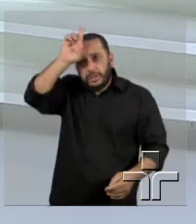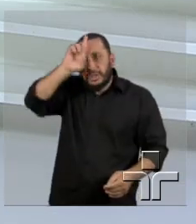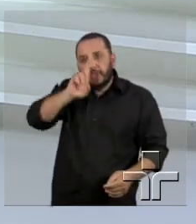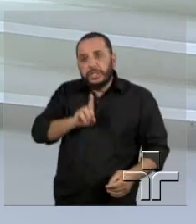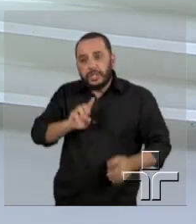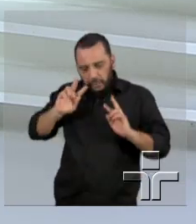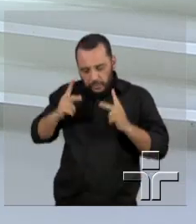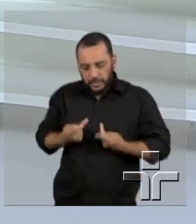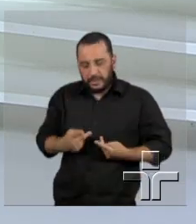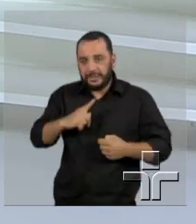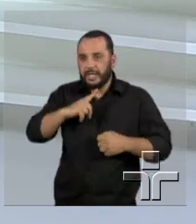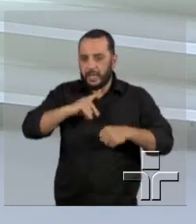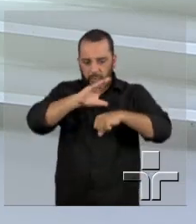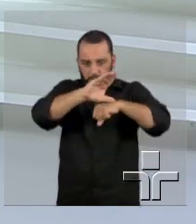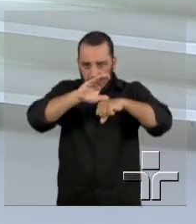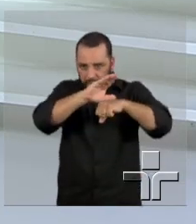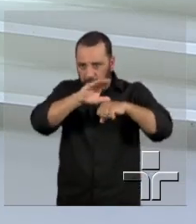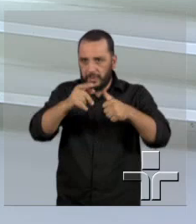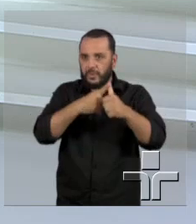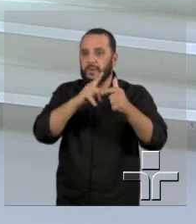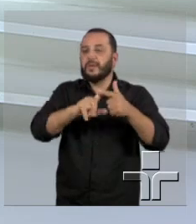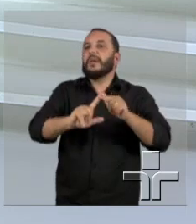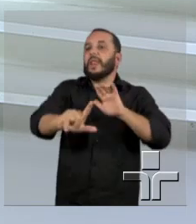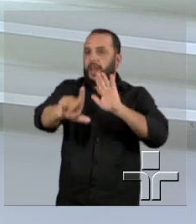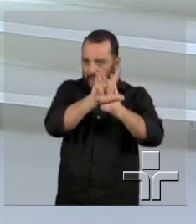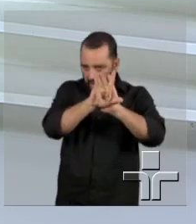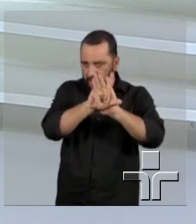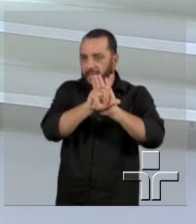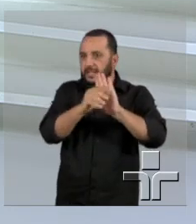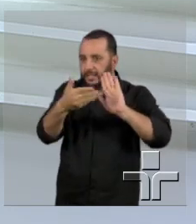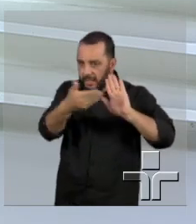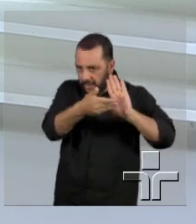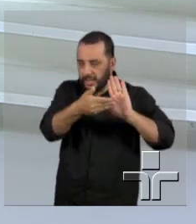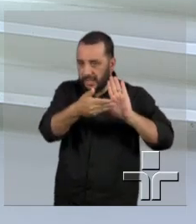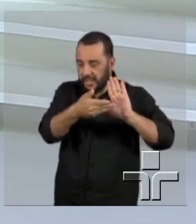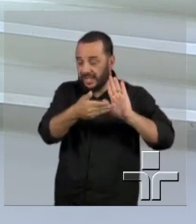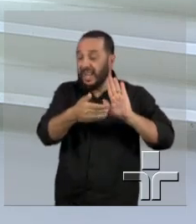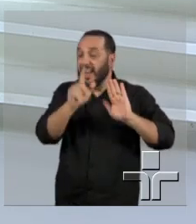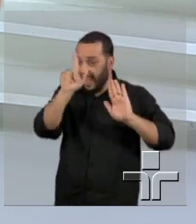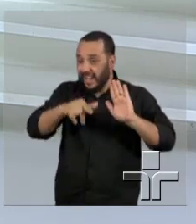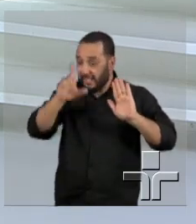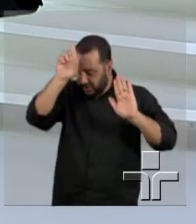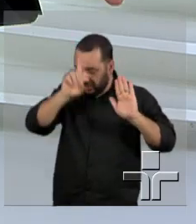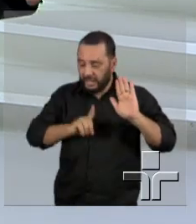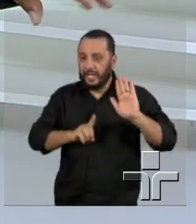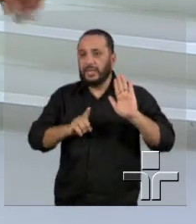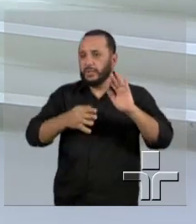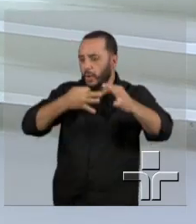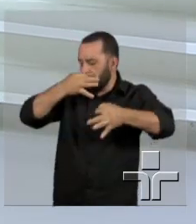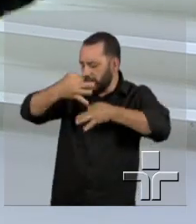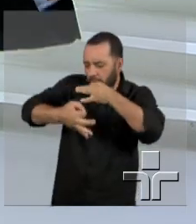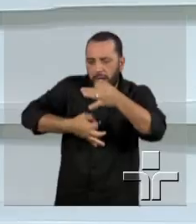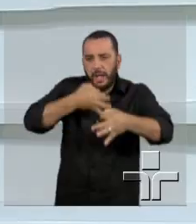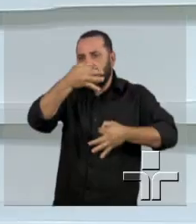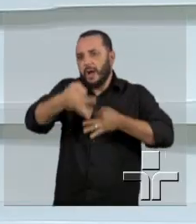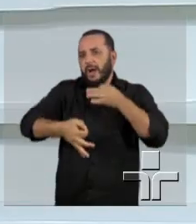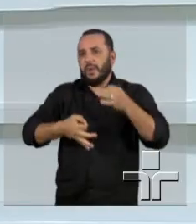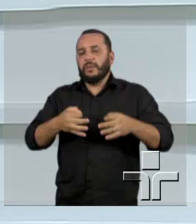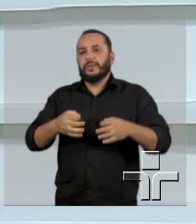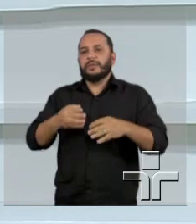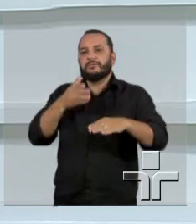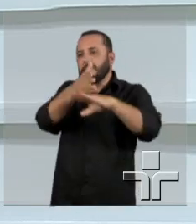estão na Constituição, nas leis, e são direitos, liberdade de expressão, liberdade de